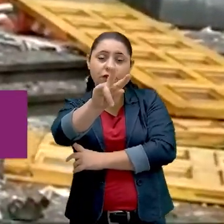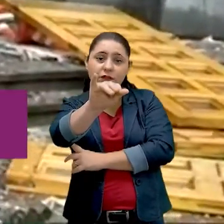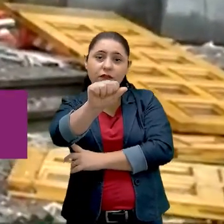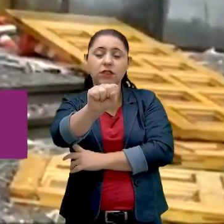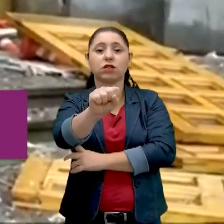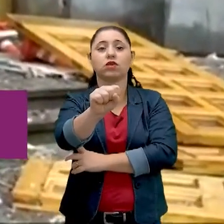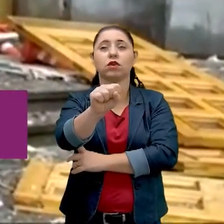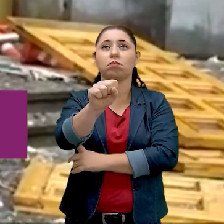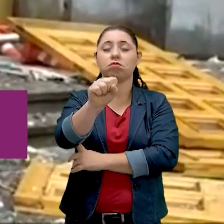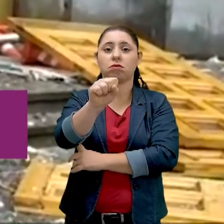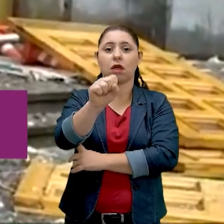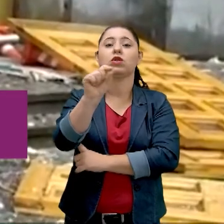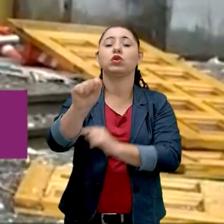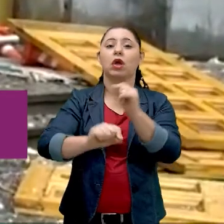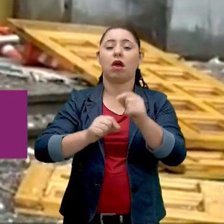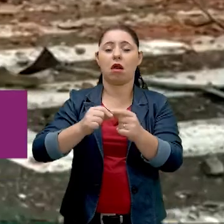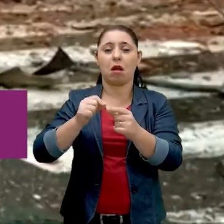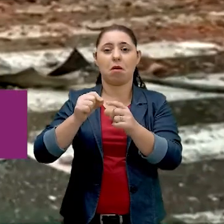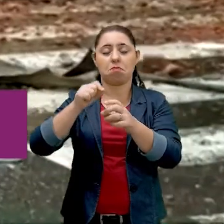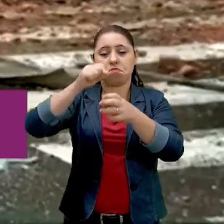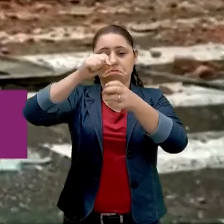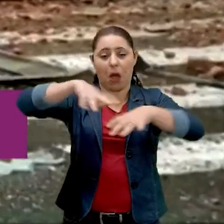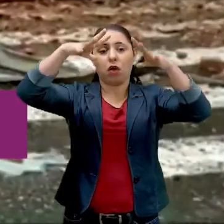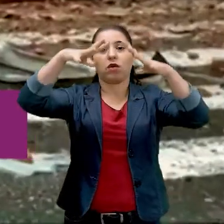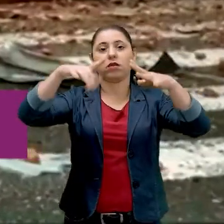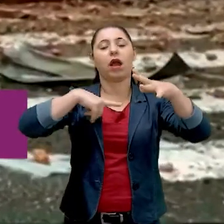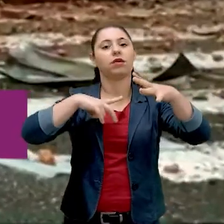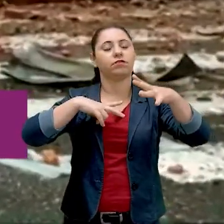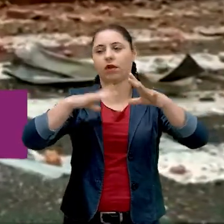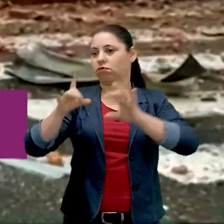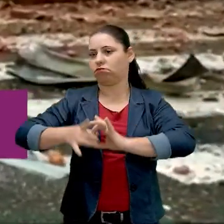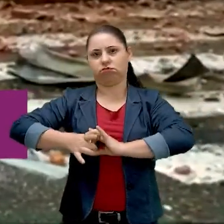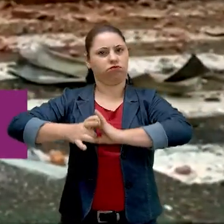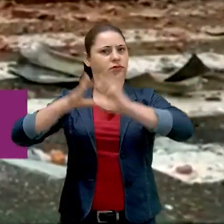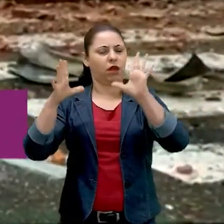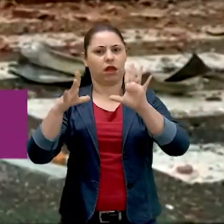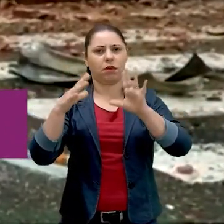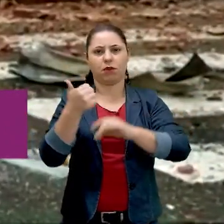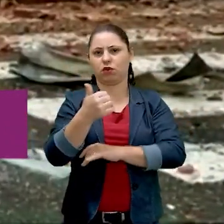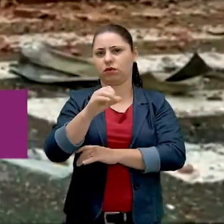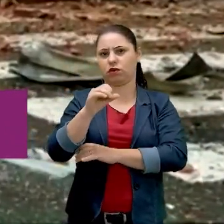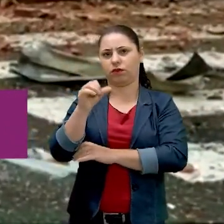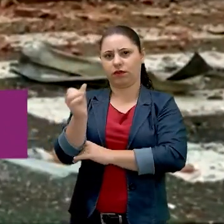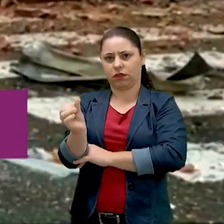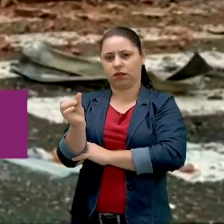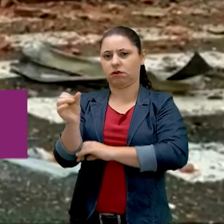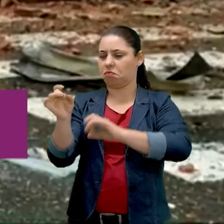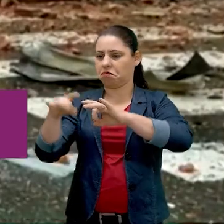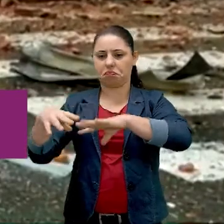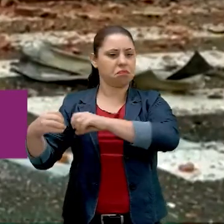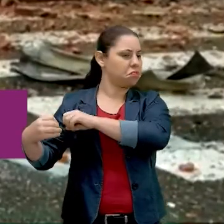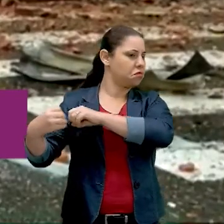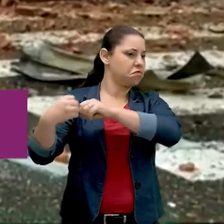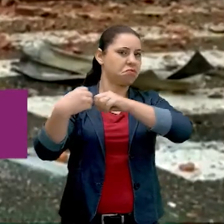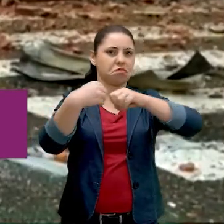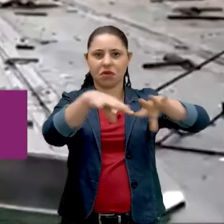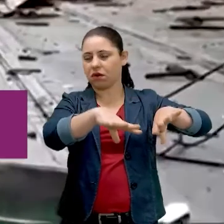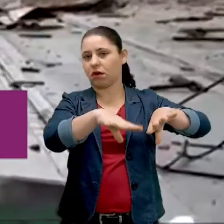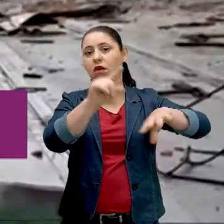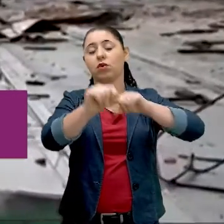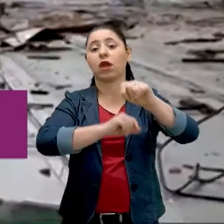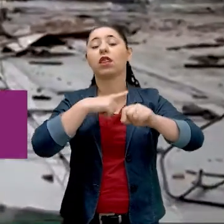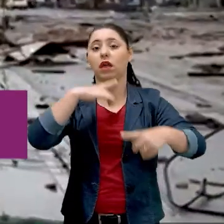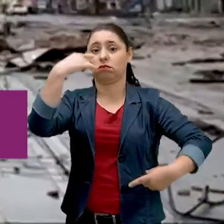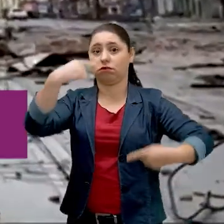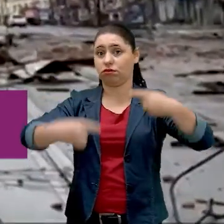Budapeste em 94. Em 96, ela se livrou, digamos assim, de todas as suas ogivas nucleares. E desde então